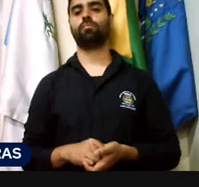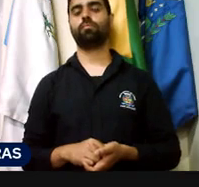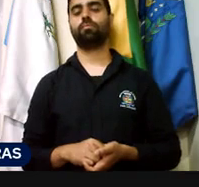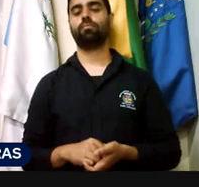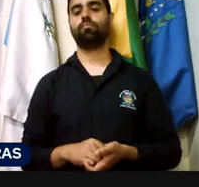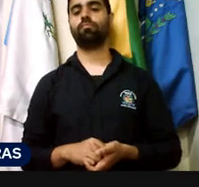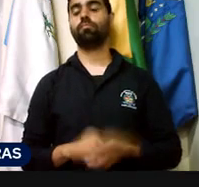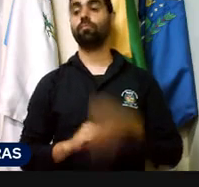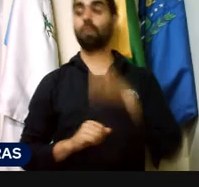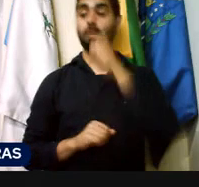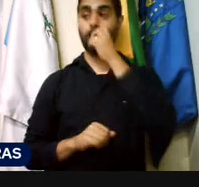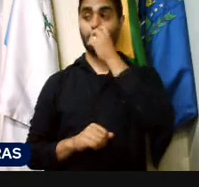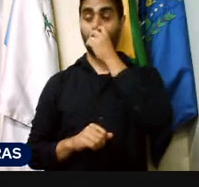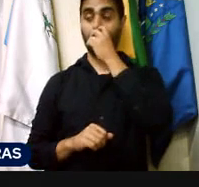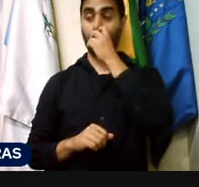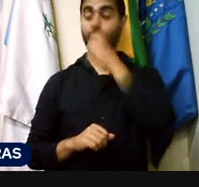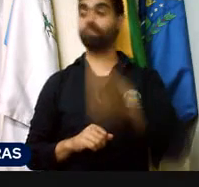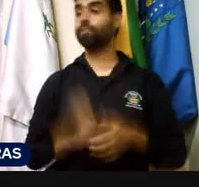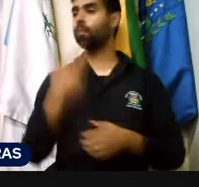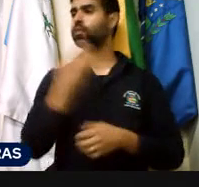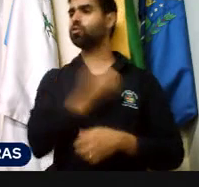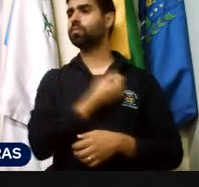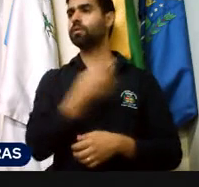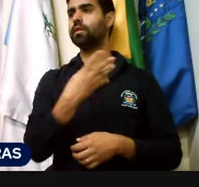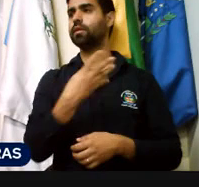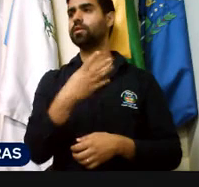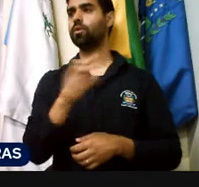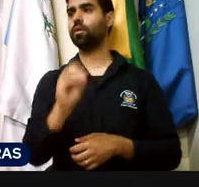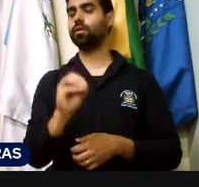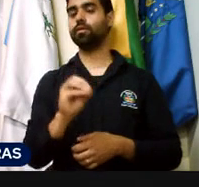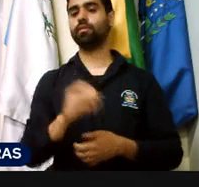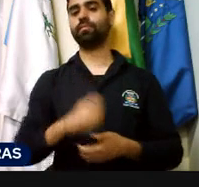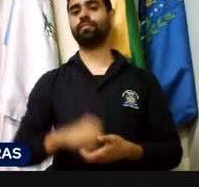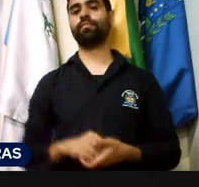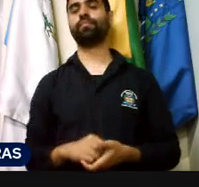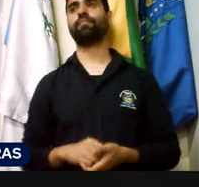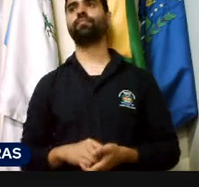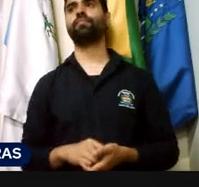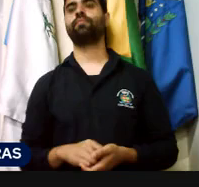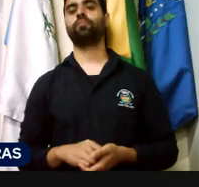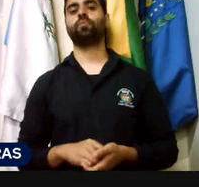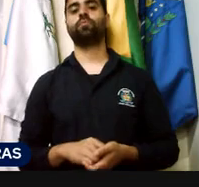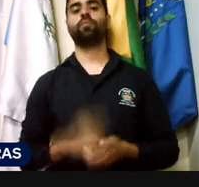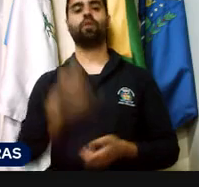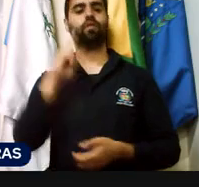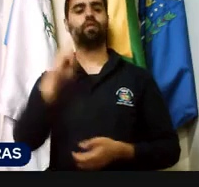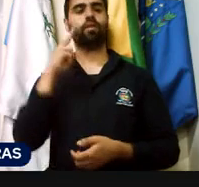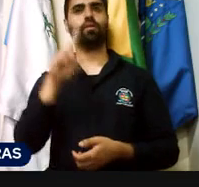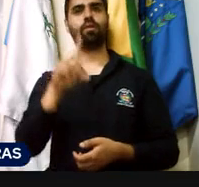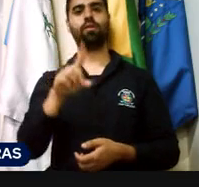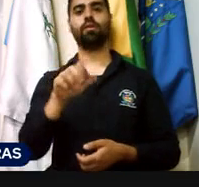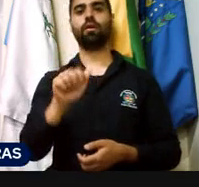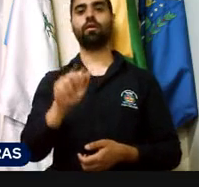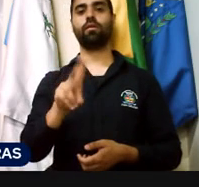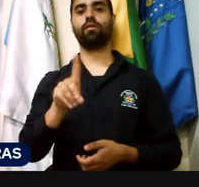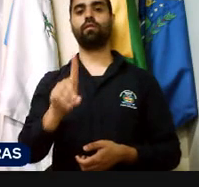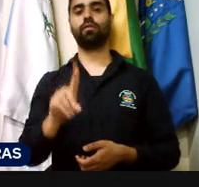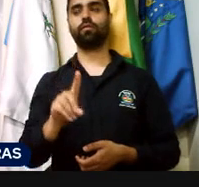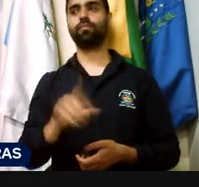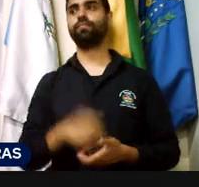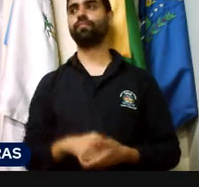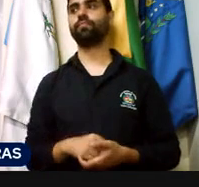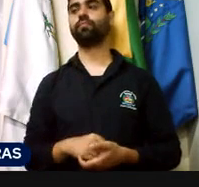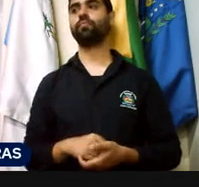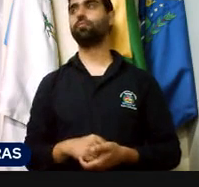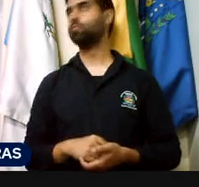Requerimento número 340. Excelentíssimo senhor presidente da Câmara de Vereadores de Valença, o vereador David Nogueira, na forma regimental,